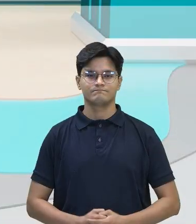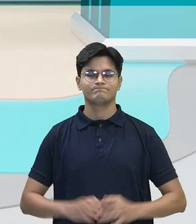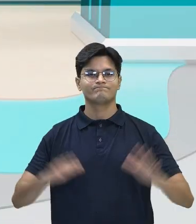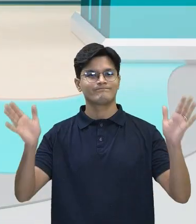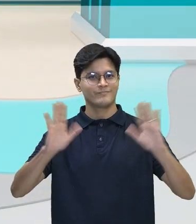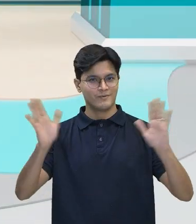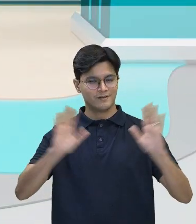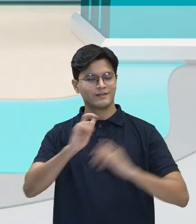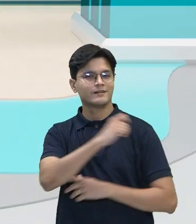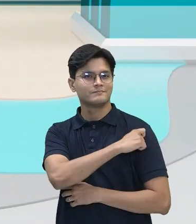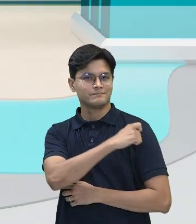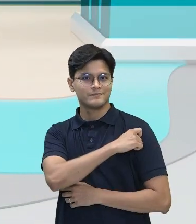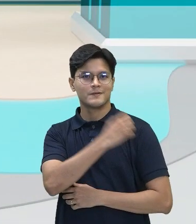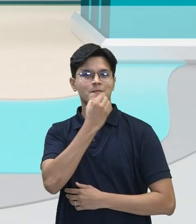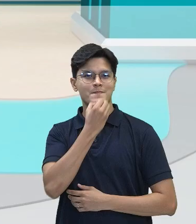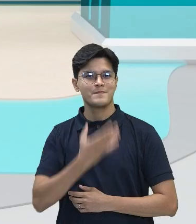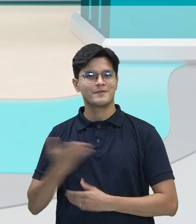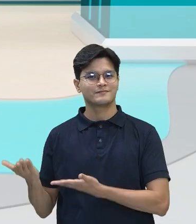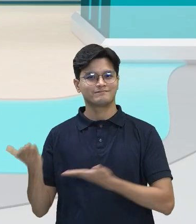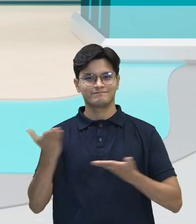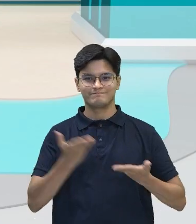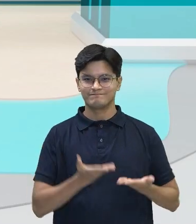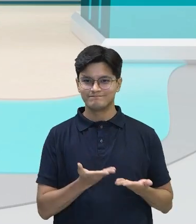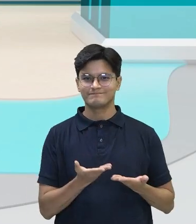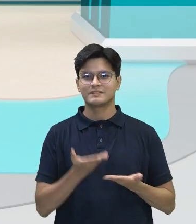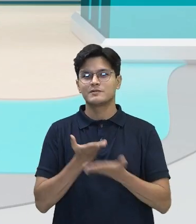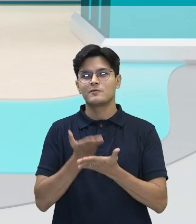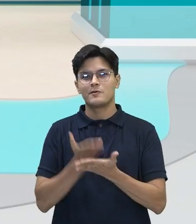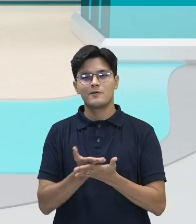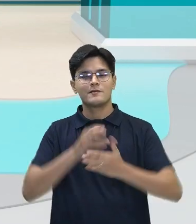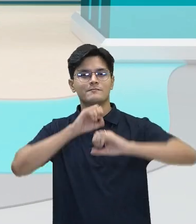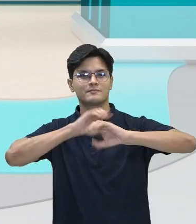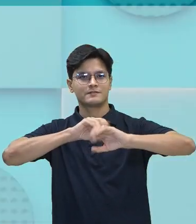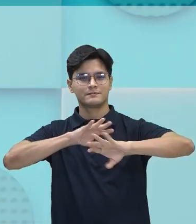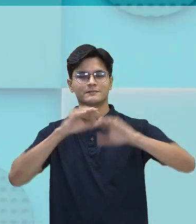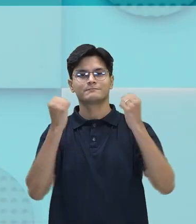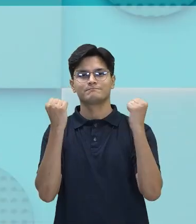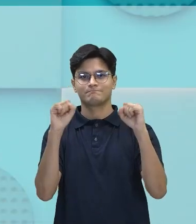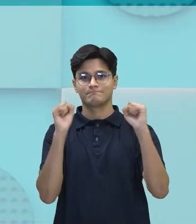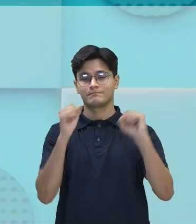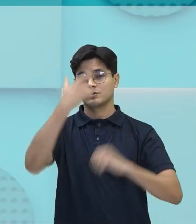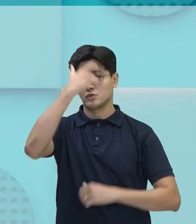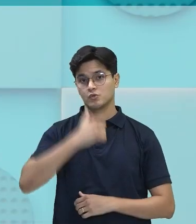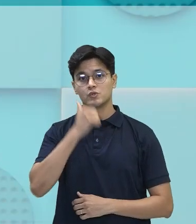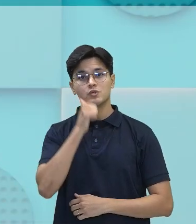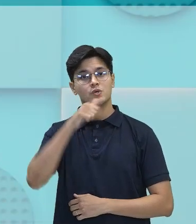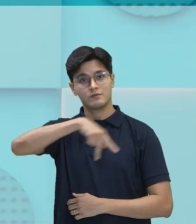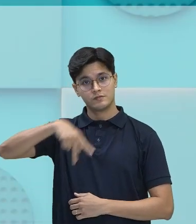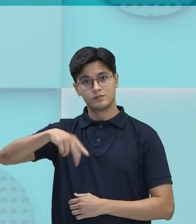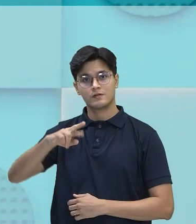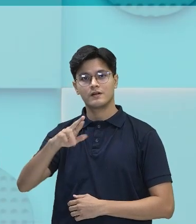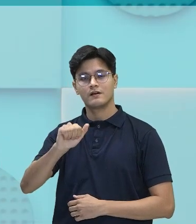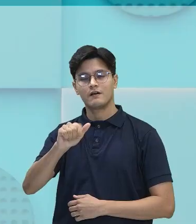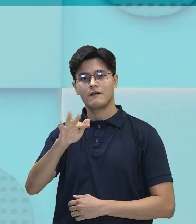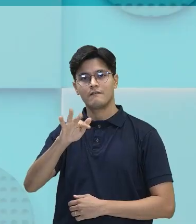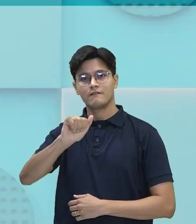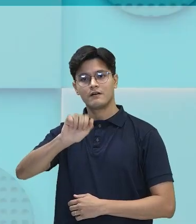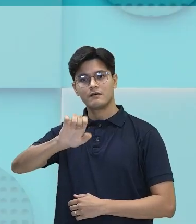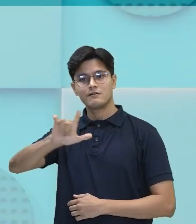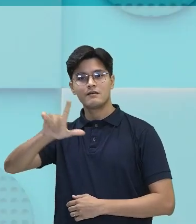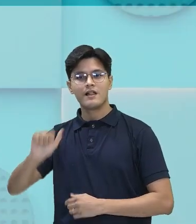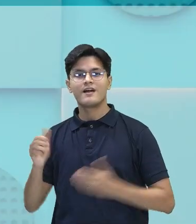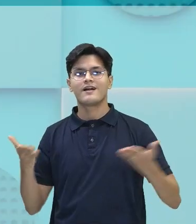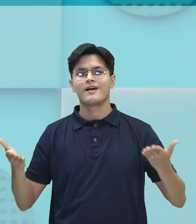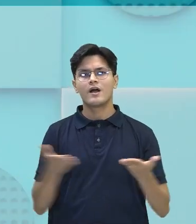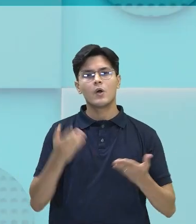Olá, alunos, sejam bem-vindos a mais uma aula de Educação Física. Eu sou a professora Rafaela Pinheiro e agora chamo vocês para